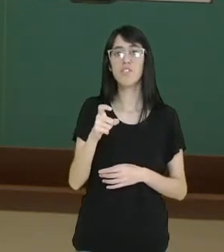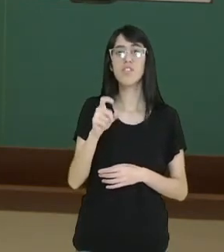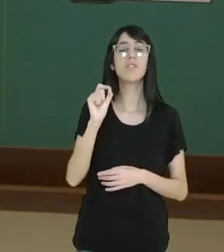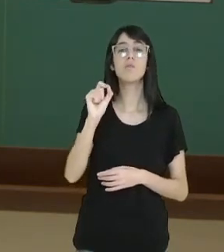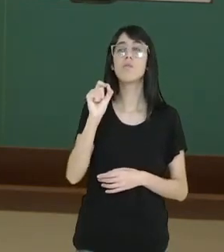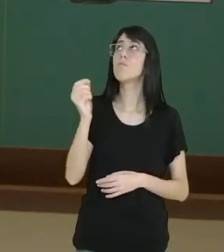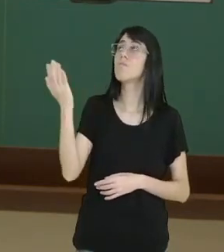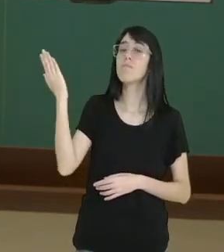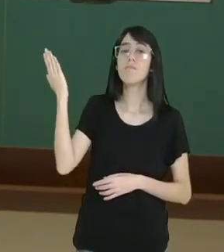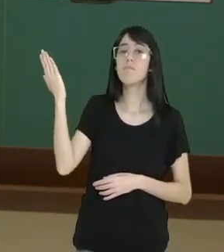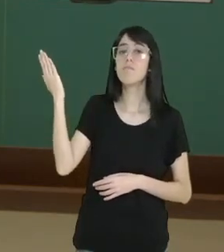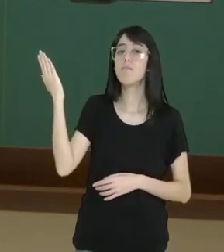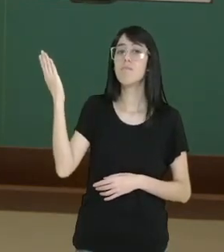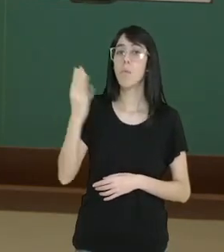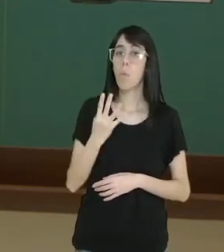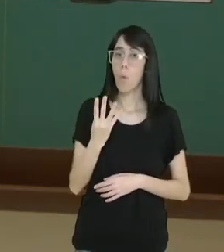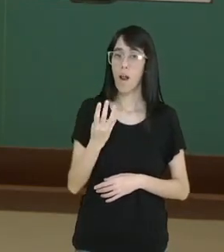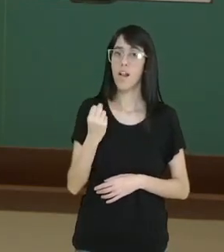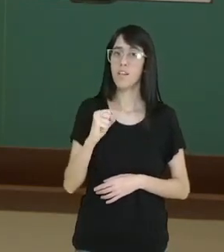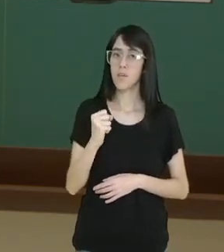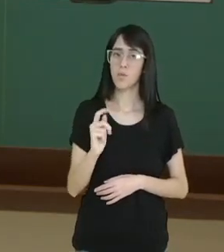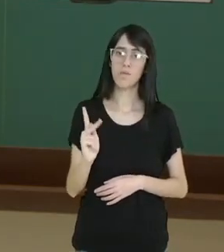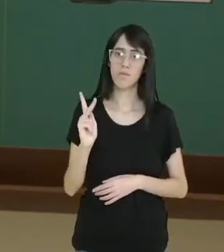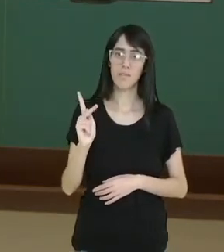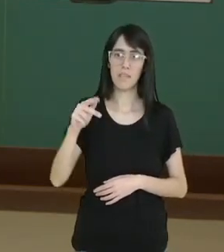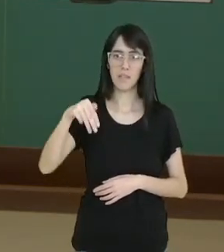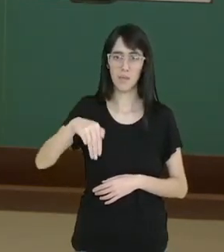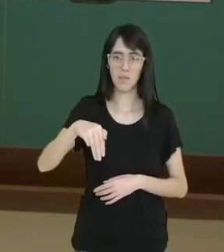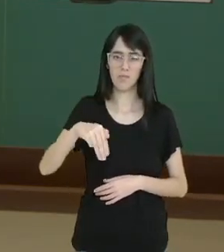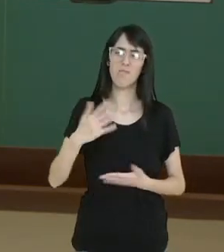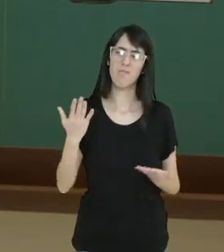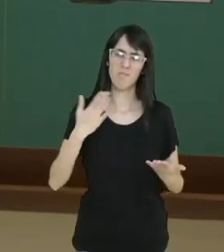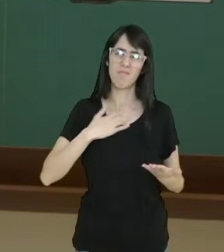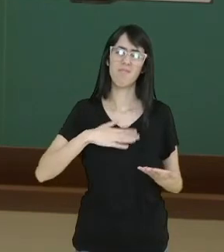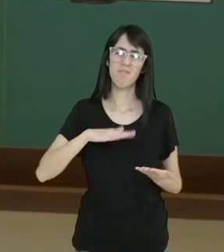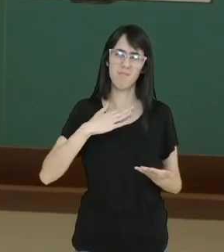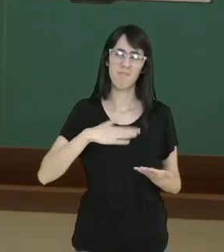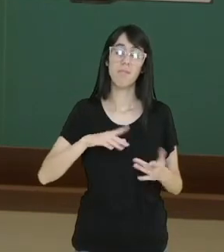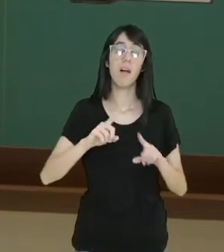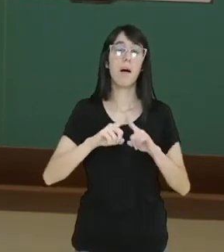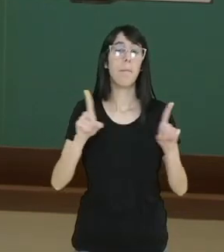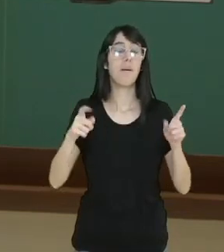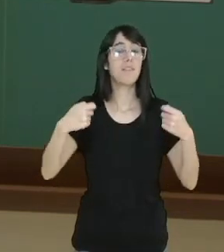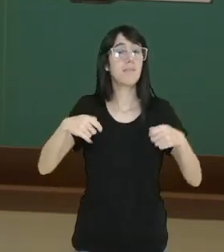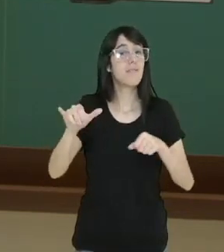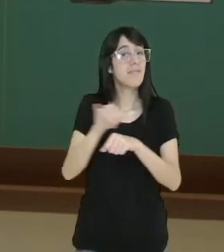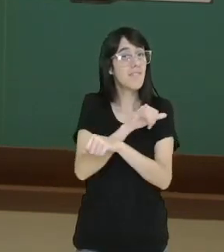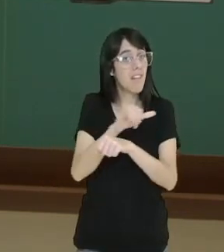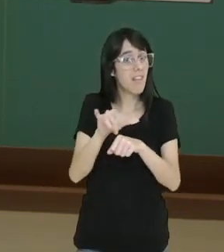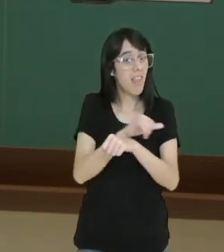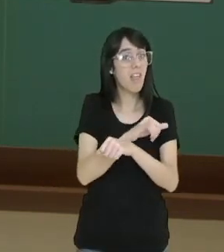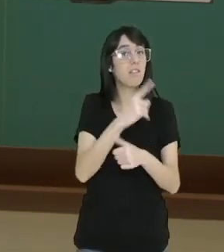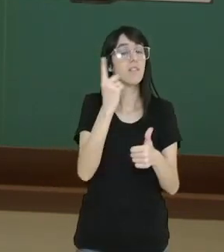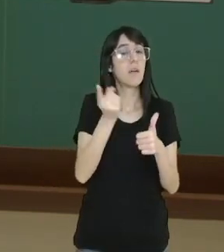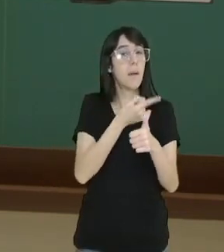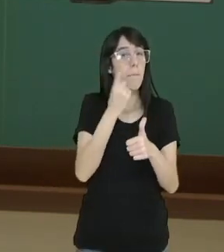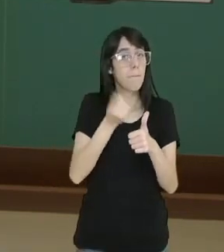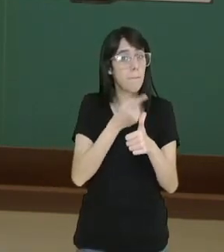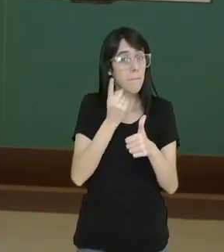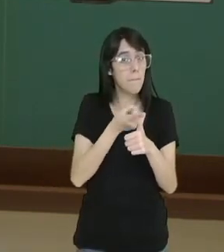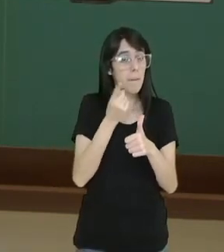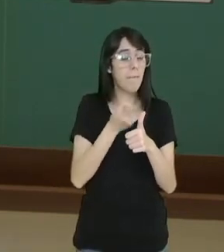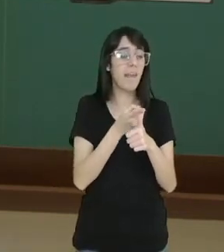dessa estrada vai ser 48. Bem tranquilo, mas a gente tem que montar uma estratégia. Primeiro, às vezes, eu preciso